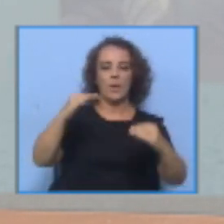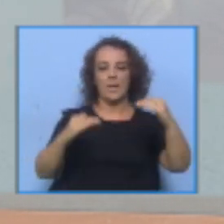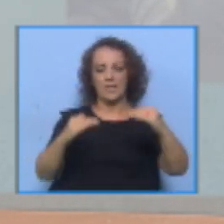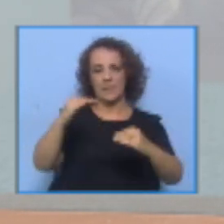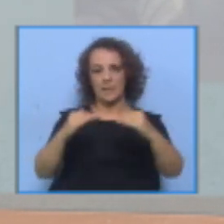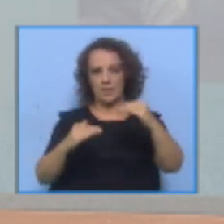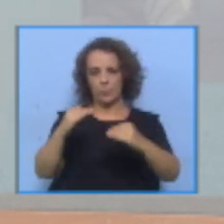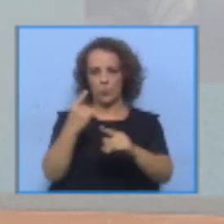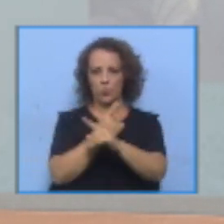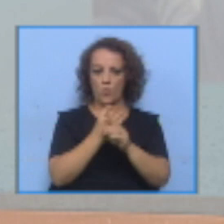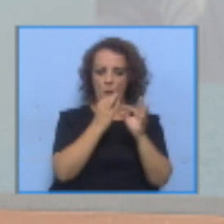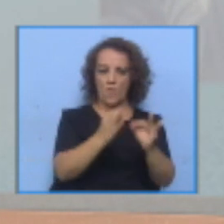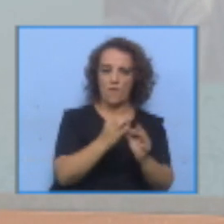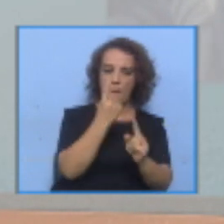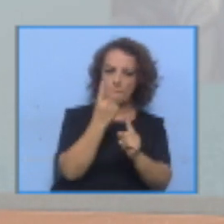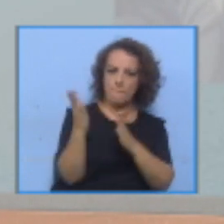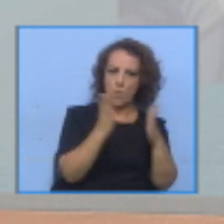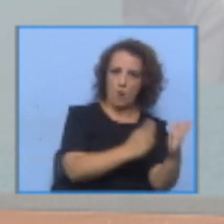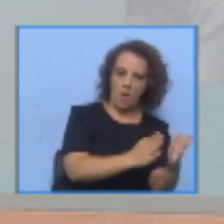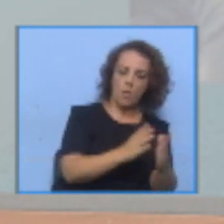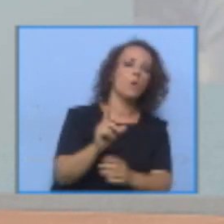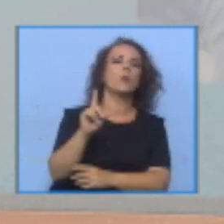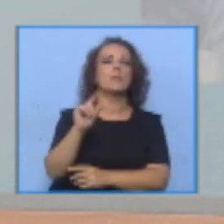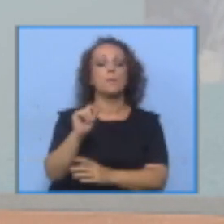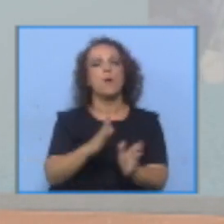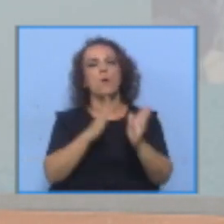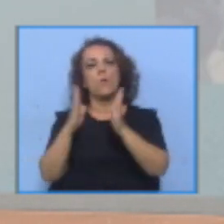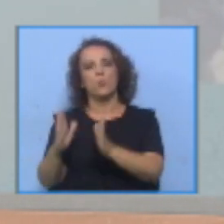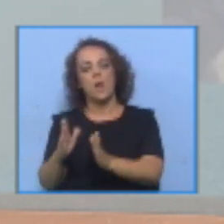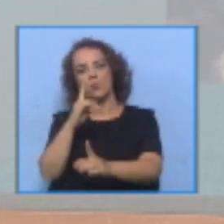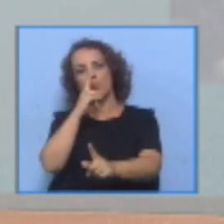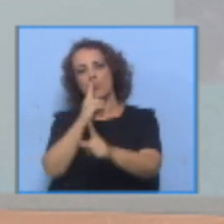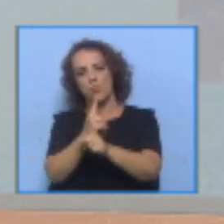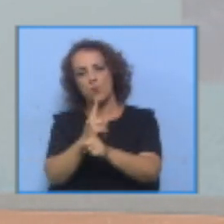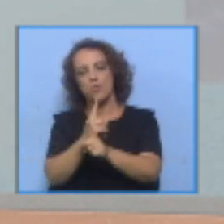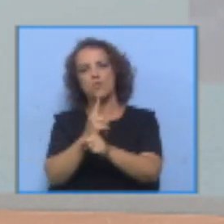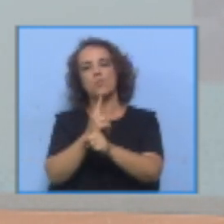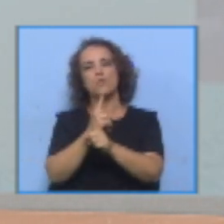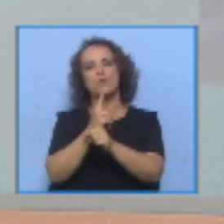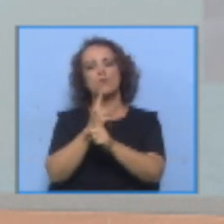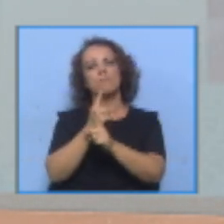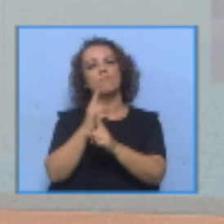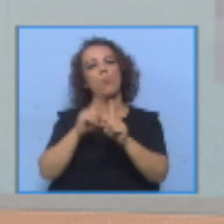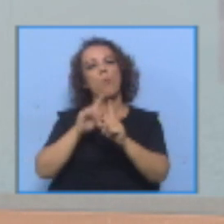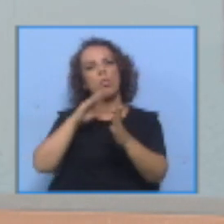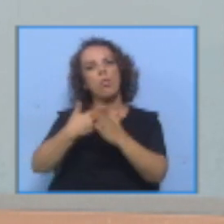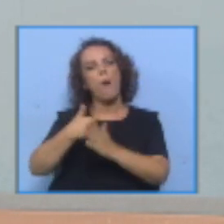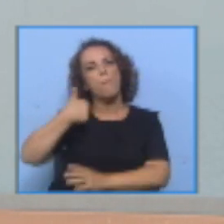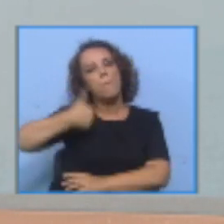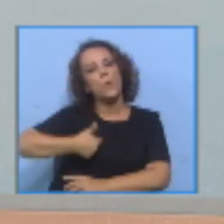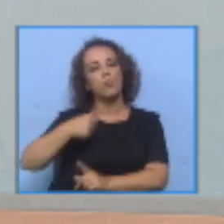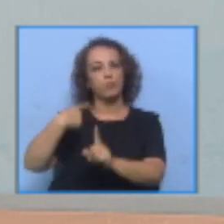bem de cada um, mas, sobretudo, tendo em vista o bem como o bem da sociedade, aquilo que é melhor para a